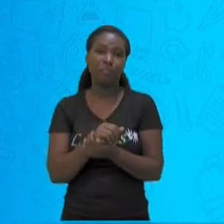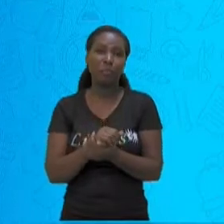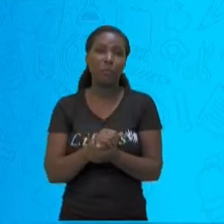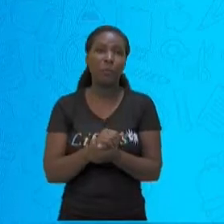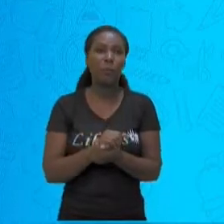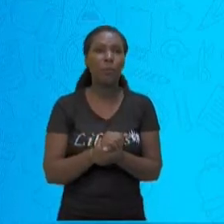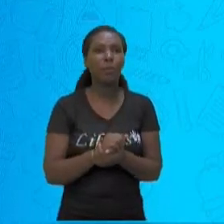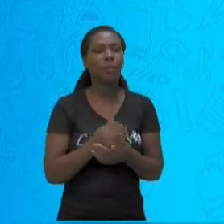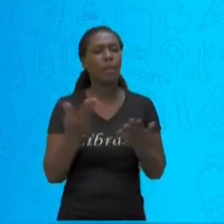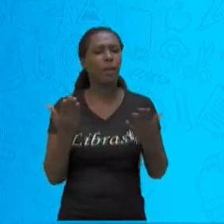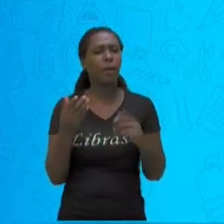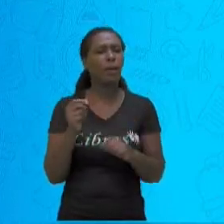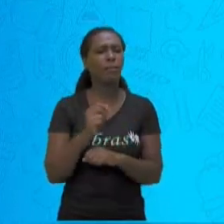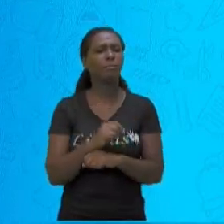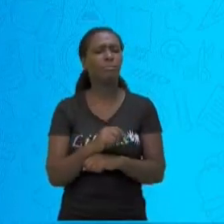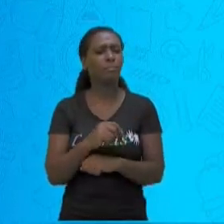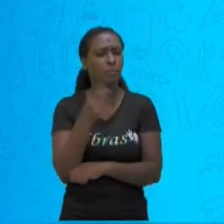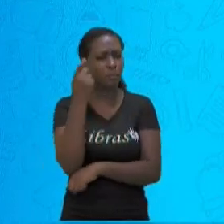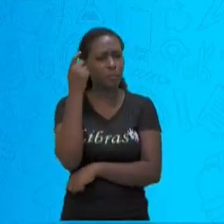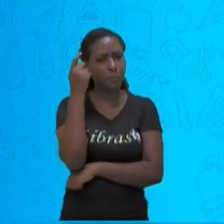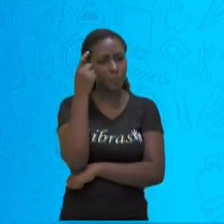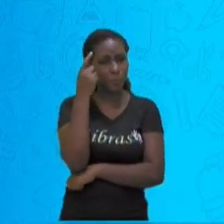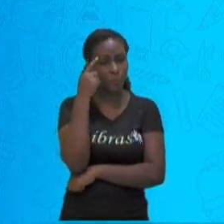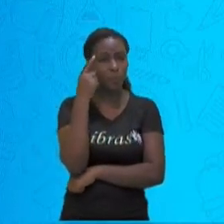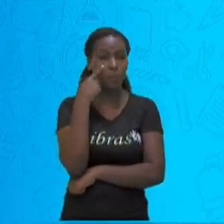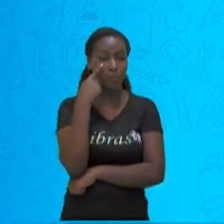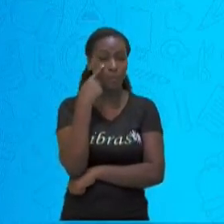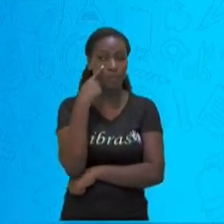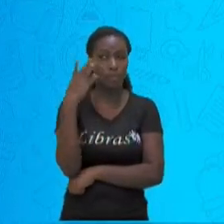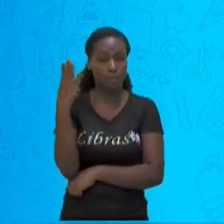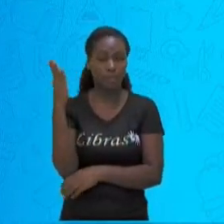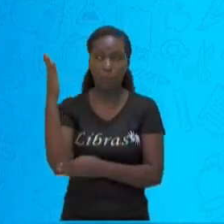Agora, apesar da